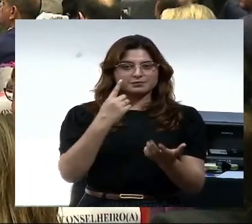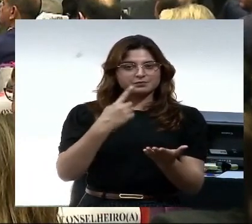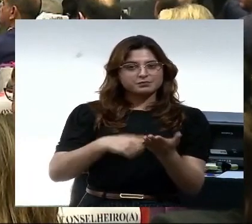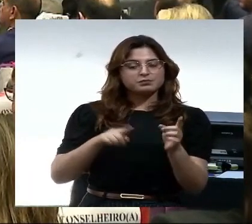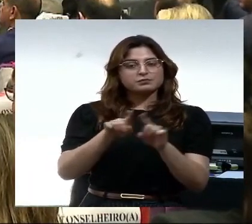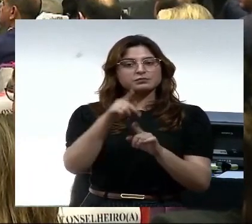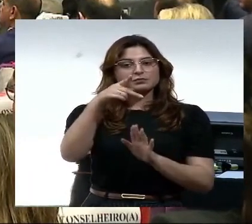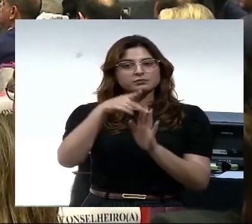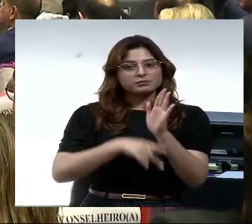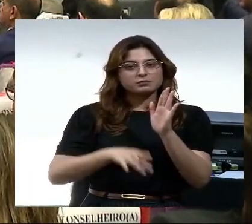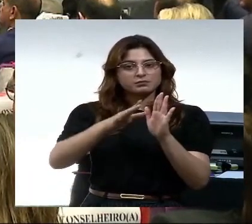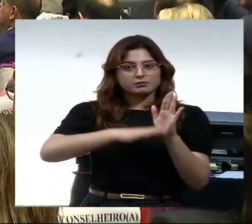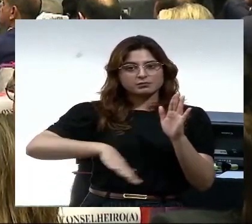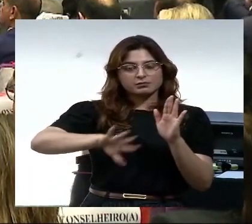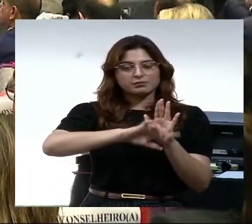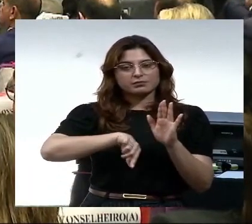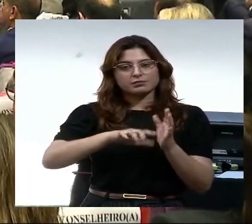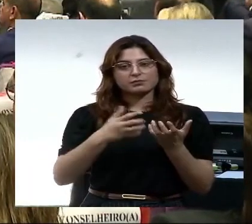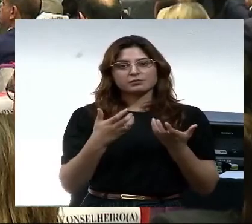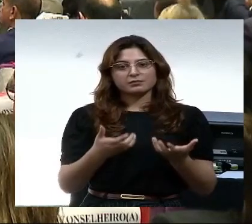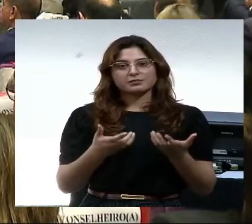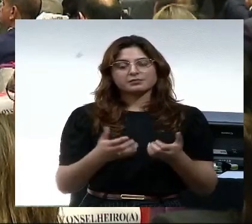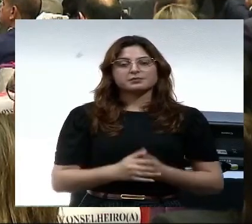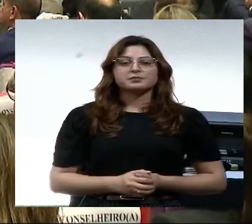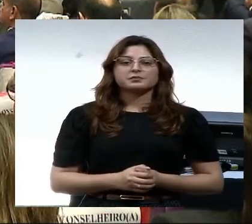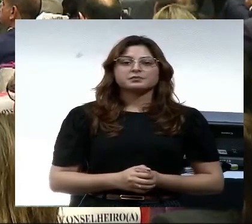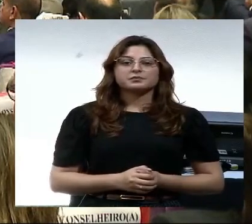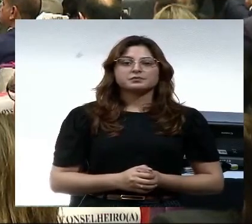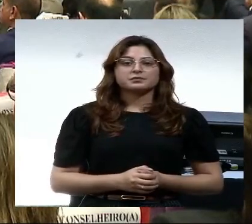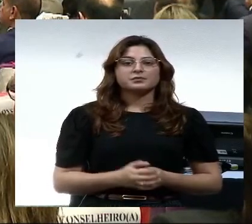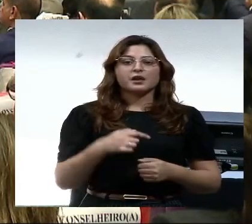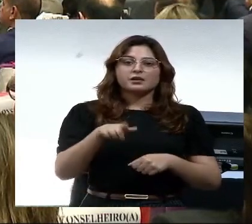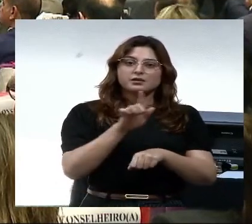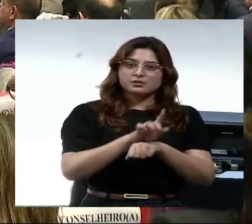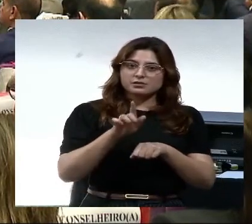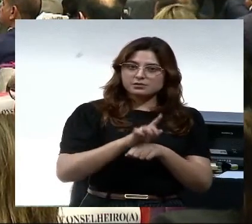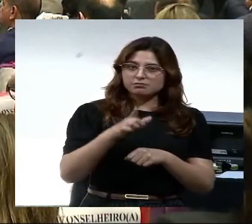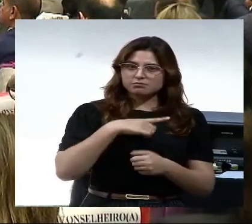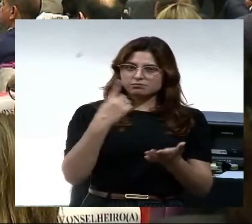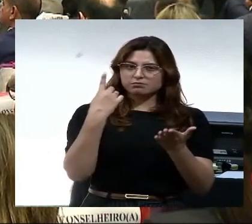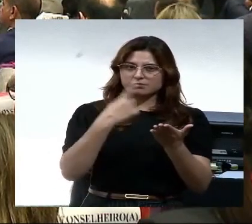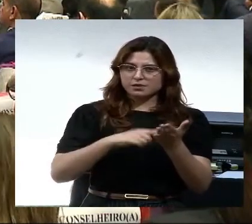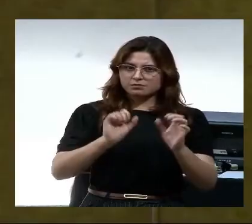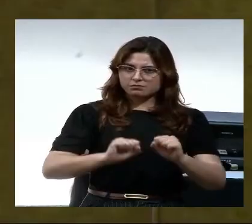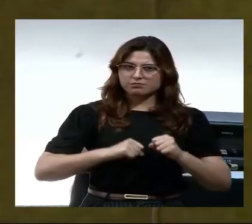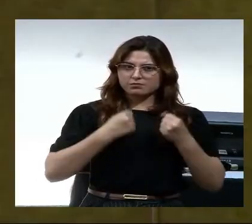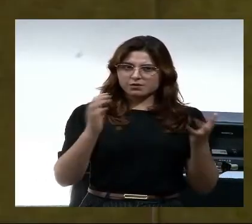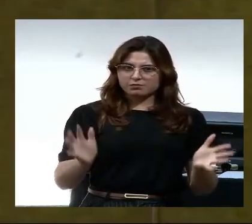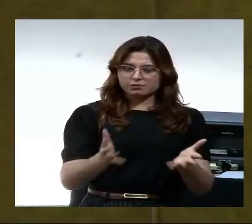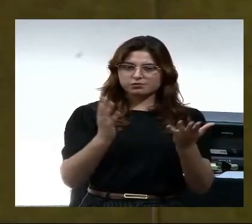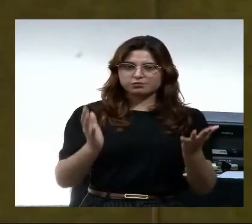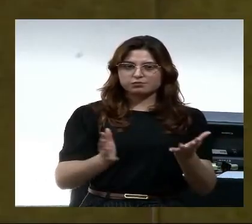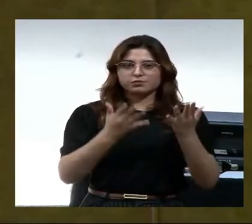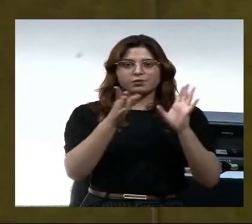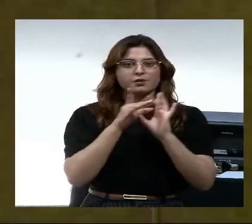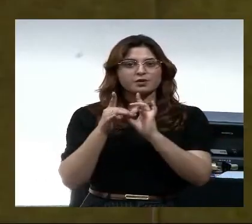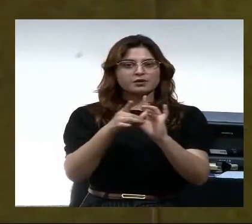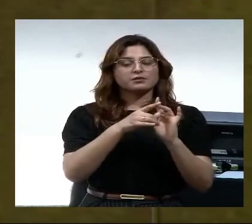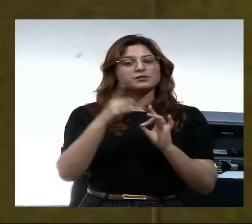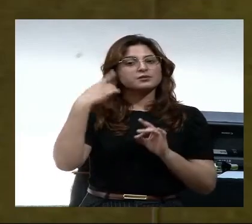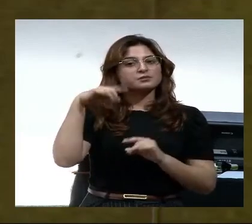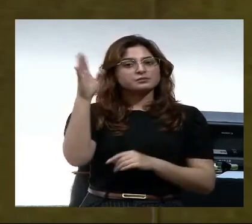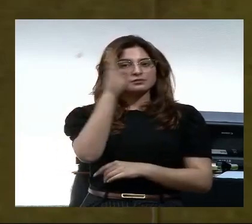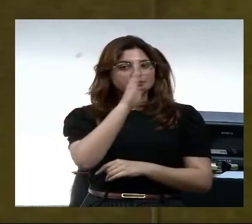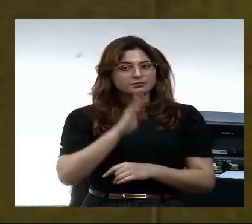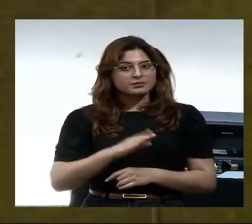projeto de nação que nós queremos. Esta gestão tem o compromisso de continuar incentivando a união da advocacia brasileira,